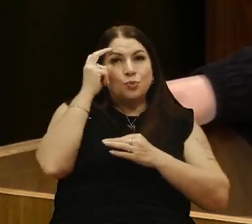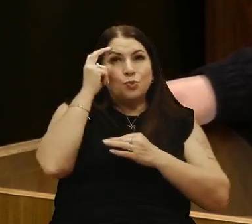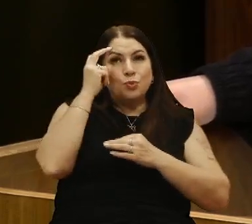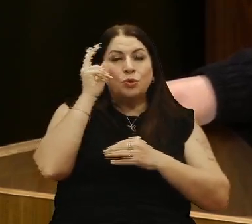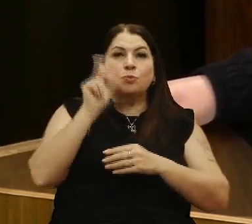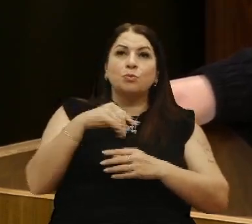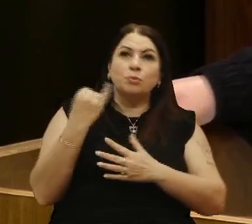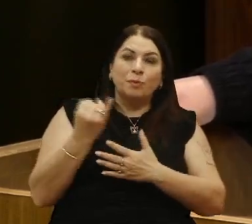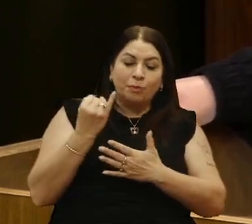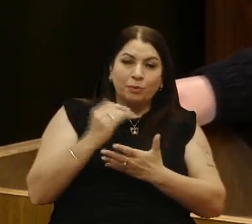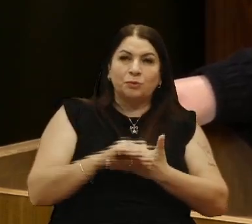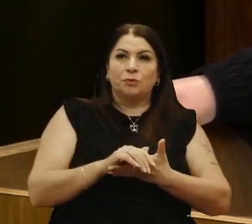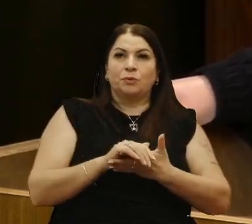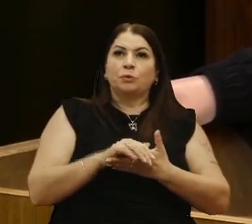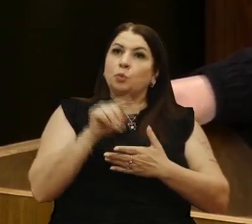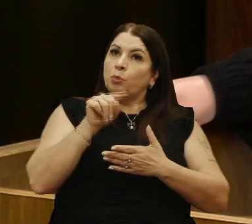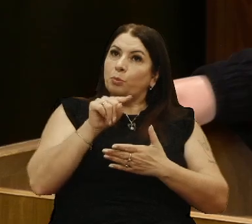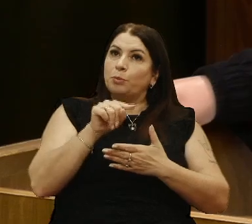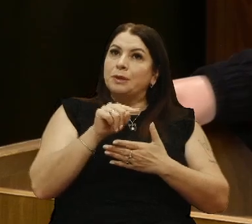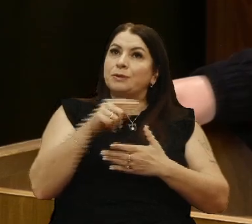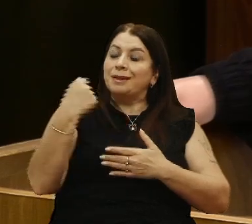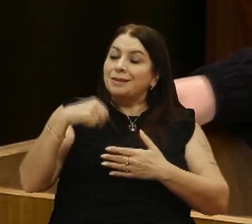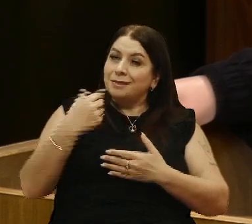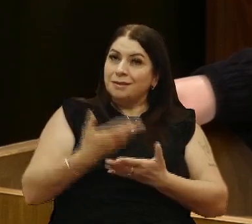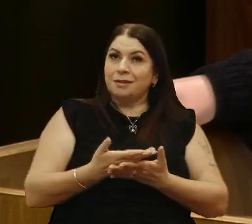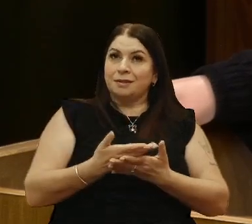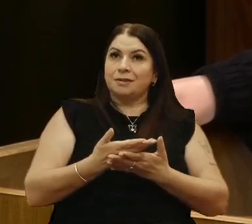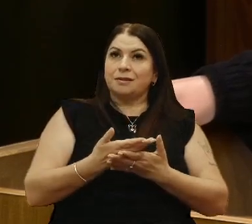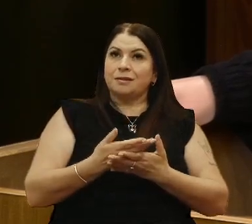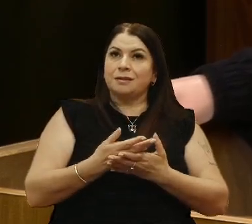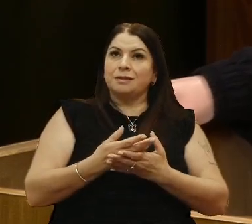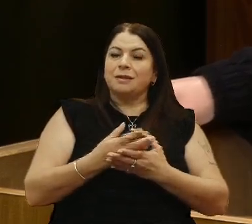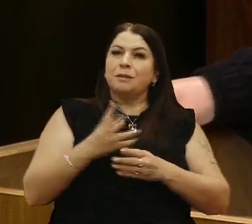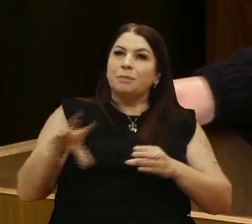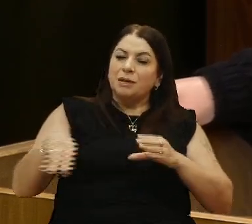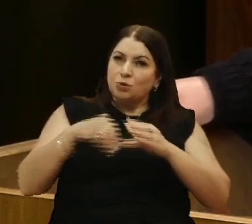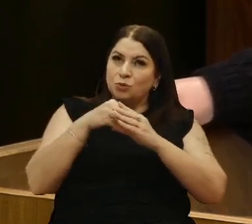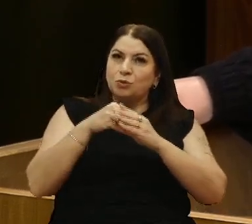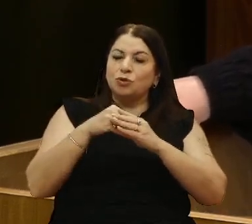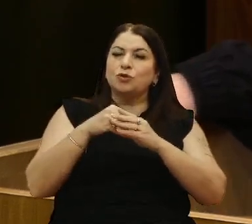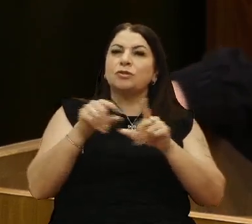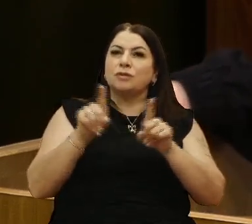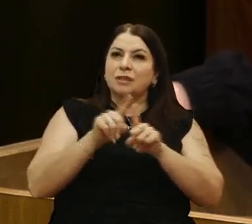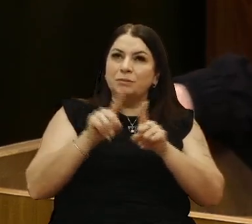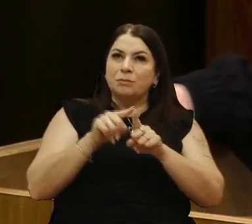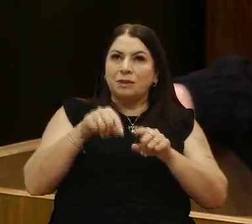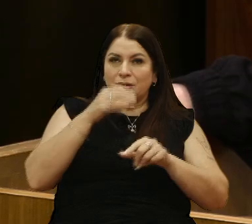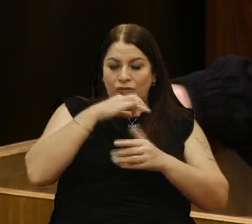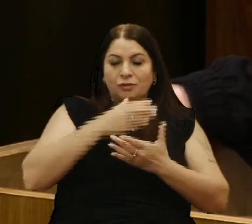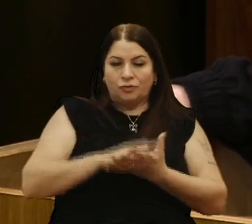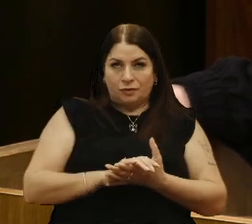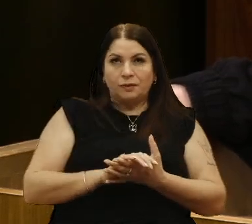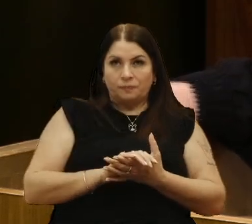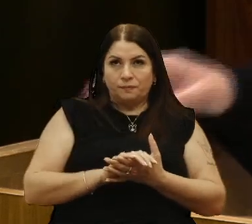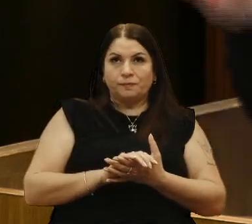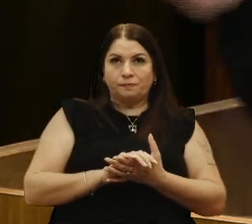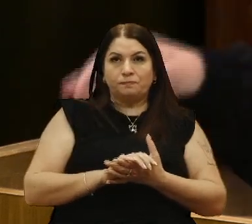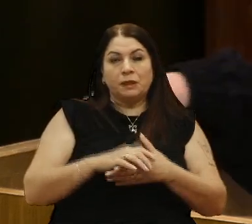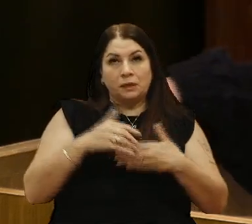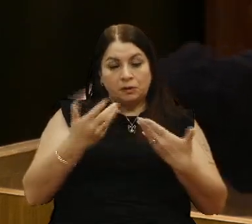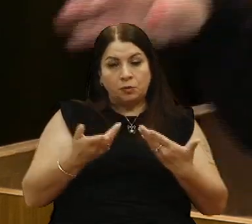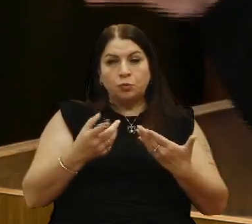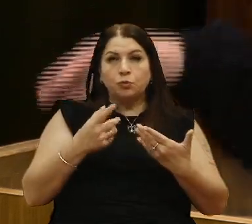é importante, como isso é necessário para a Constituição, inclusive de Caxias do Sul. Então,